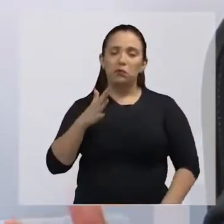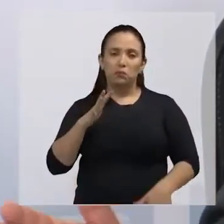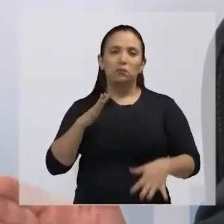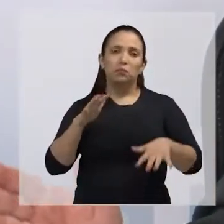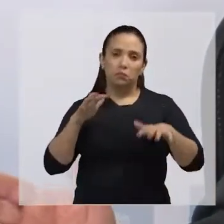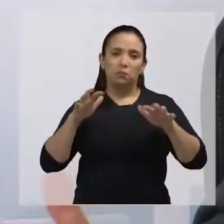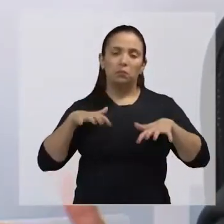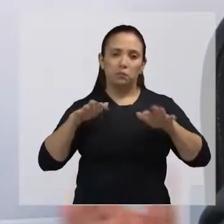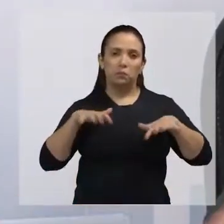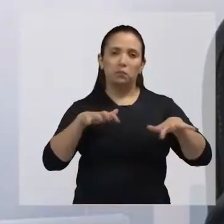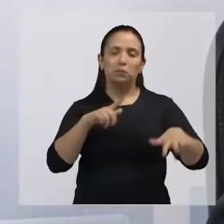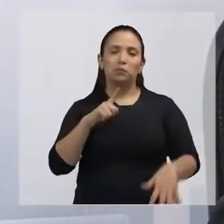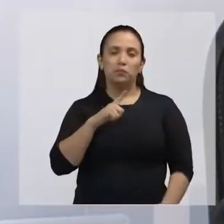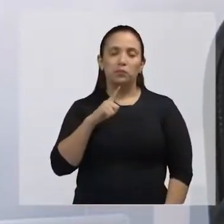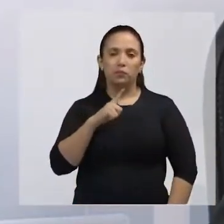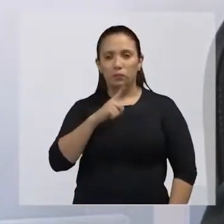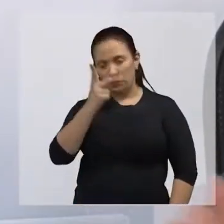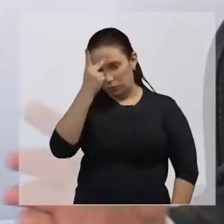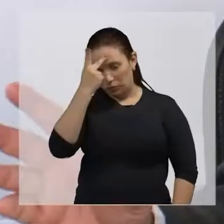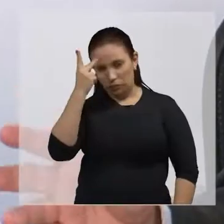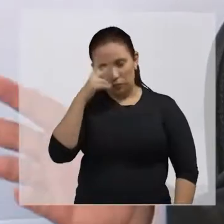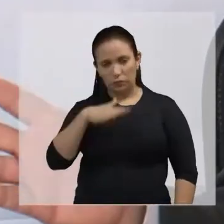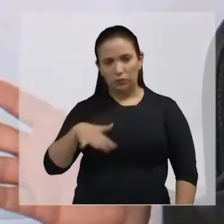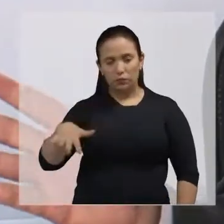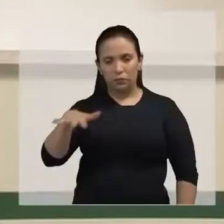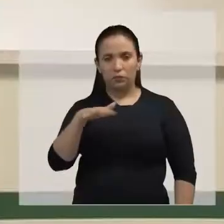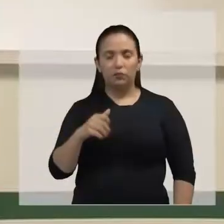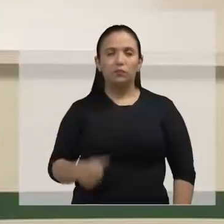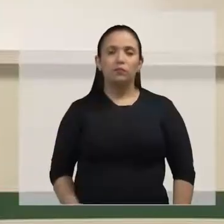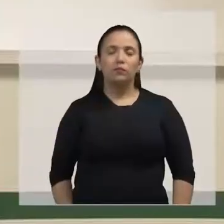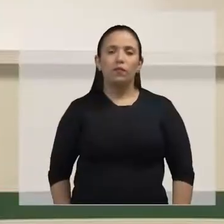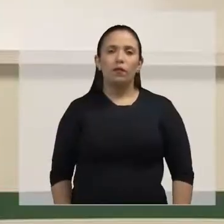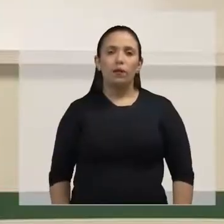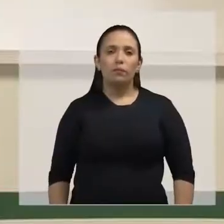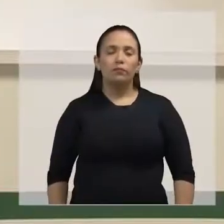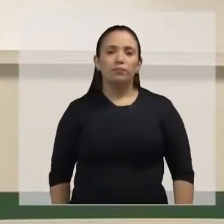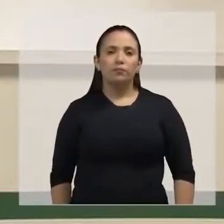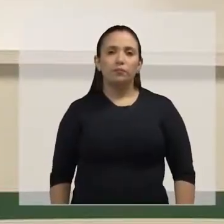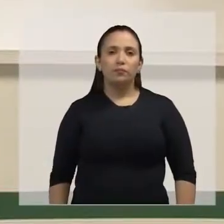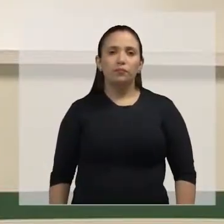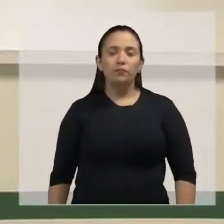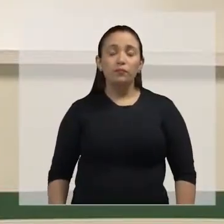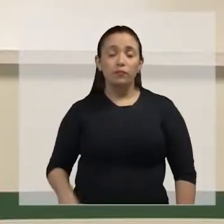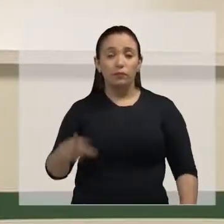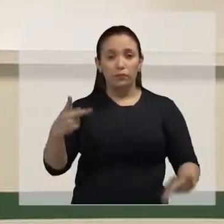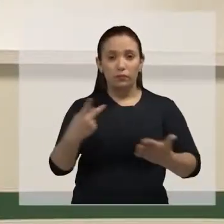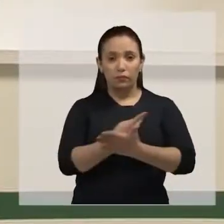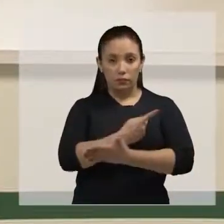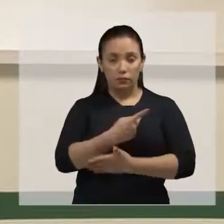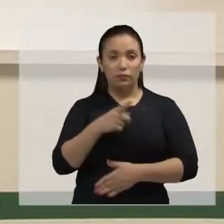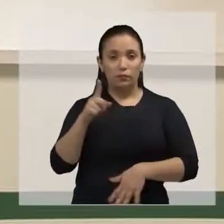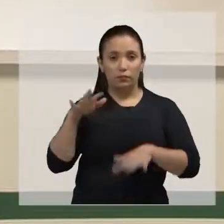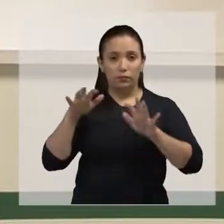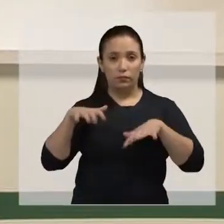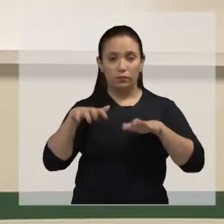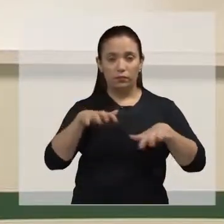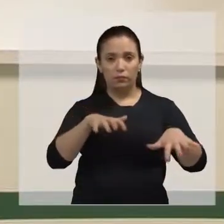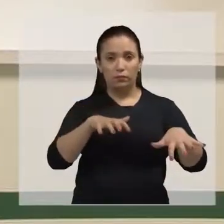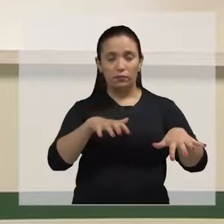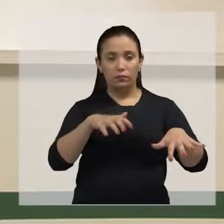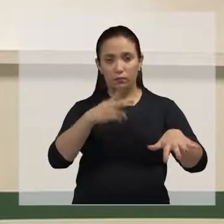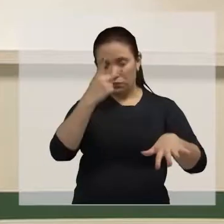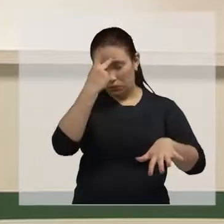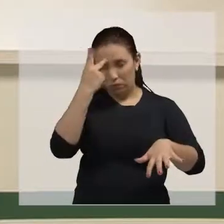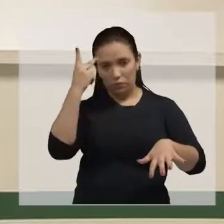fortes e com bastante pessoas. Eu achei, e depois desse ato que aconteceu, né, Luiz? Que as pessoas não estavam indo mais